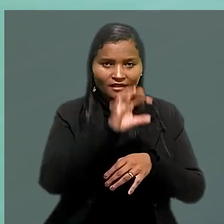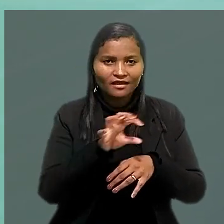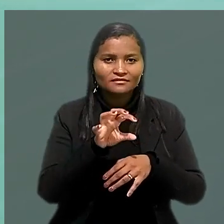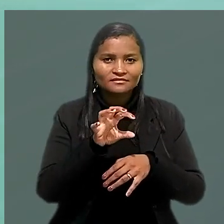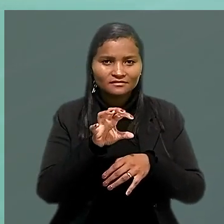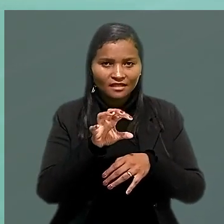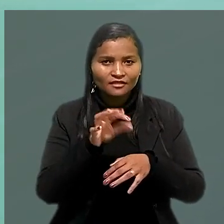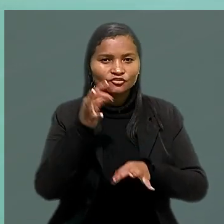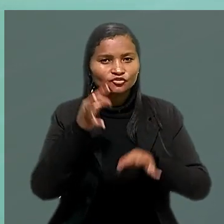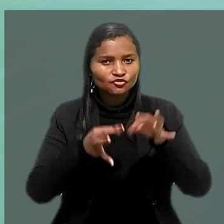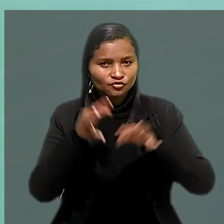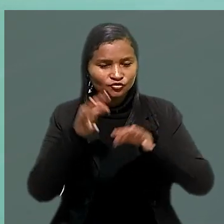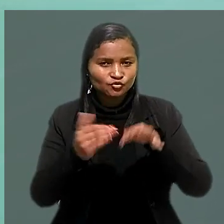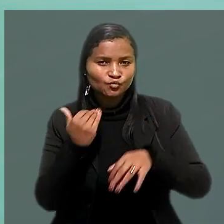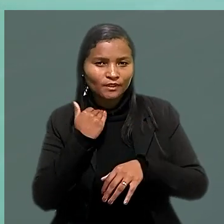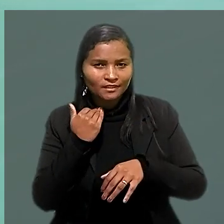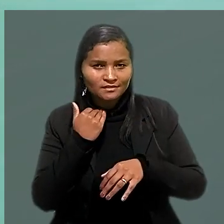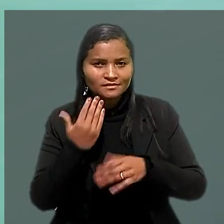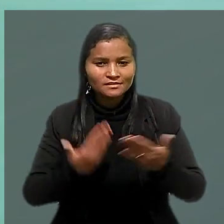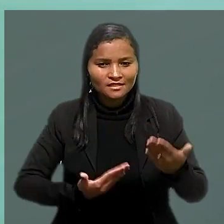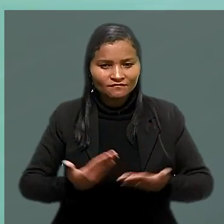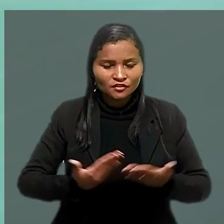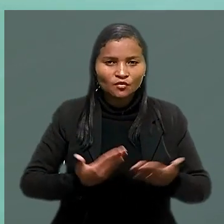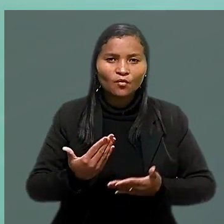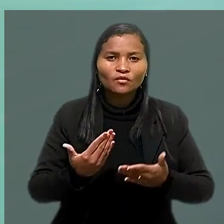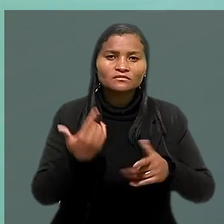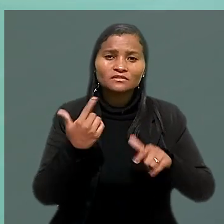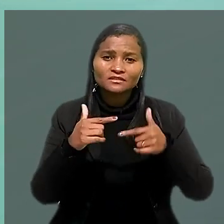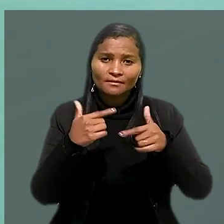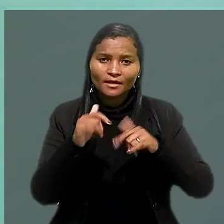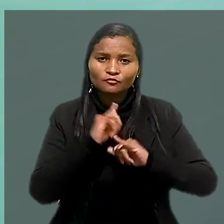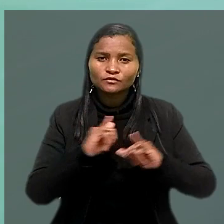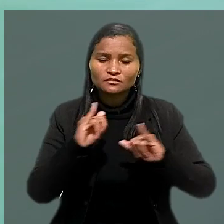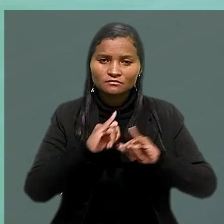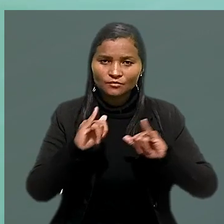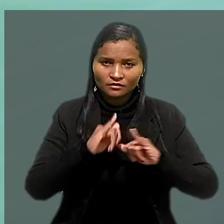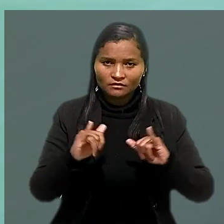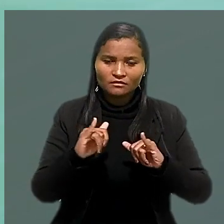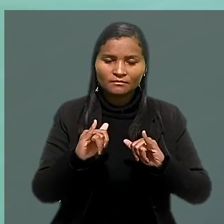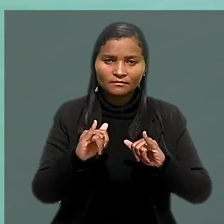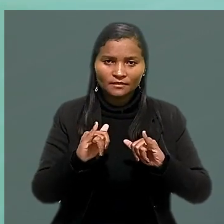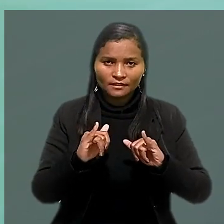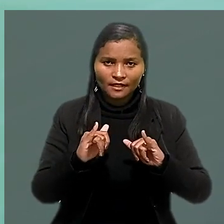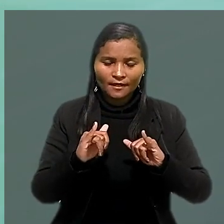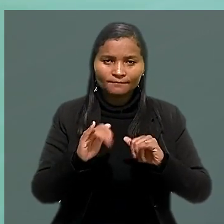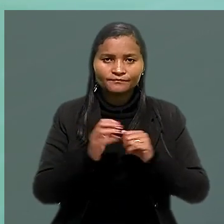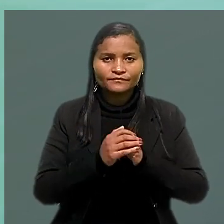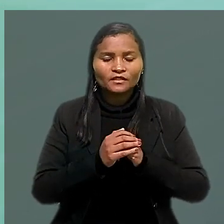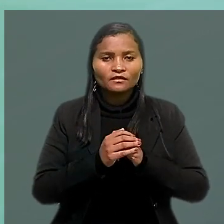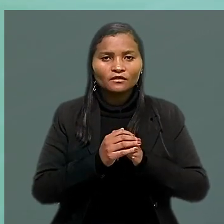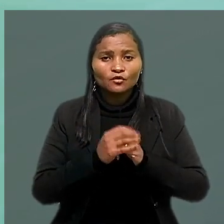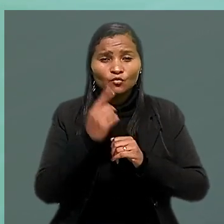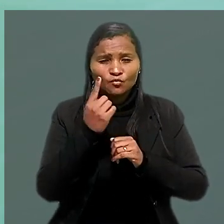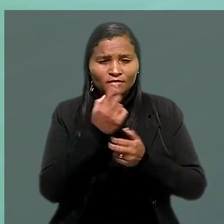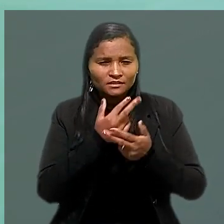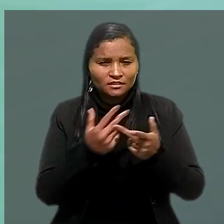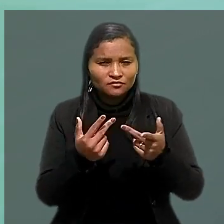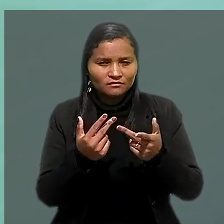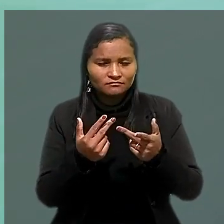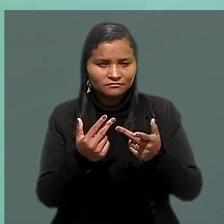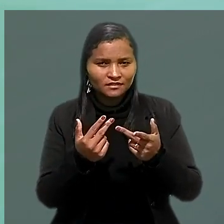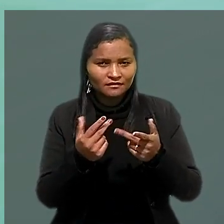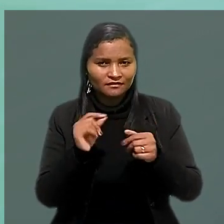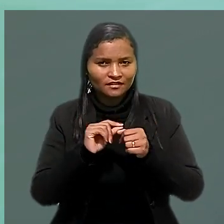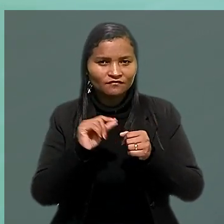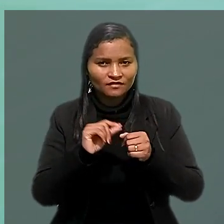regionais de juízes, né, e servidores que atuam nesse programa. Uma das